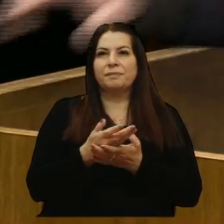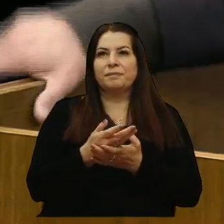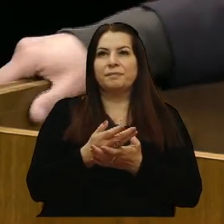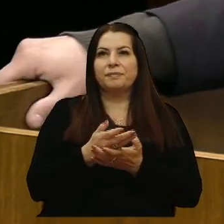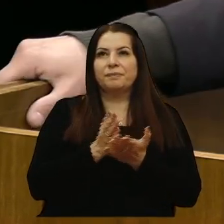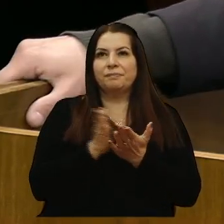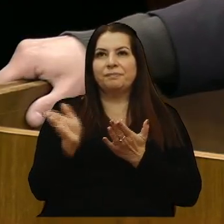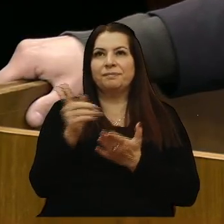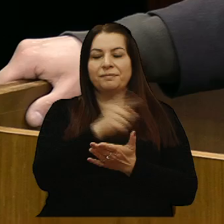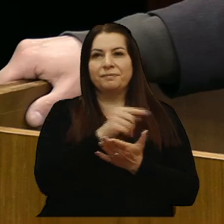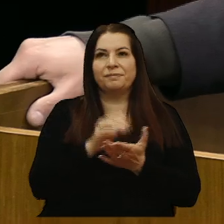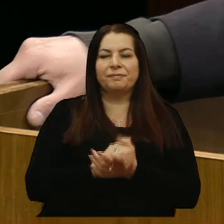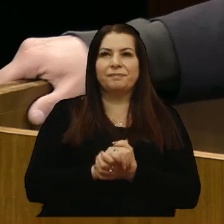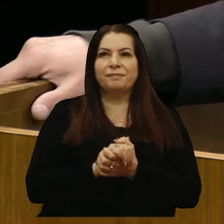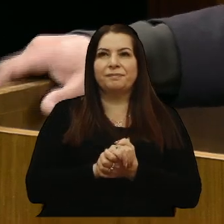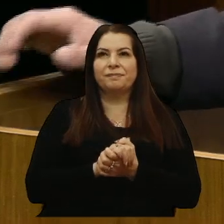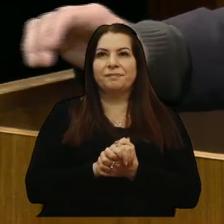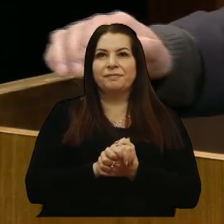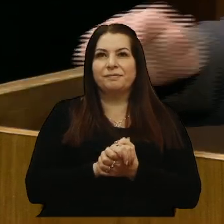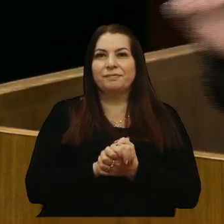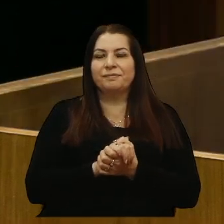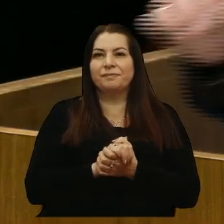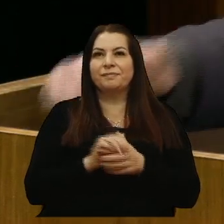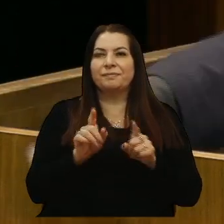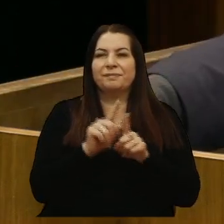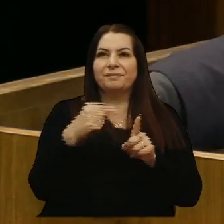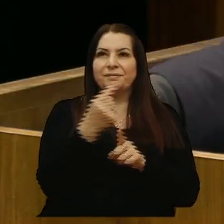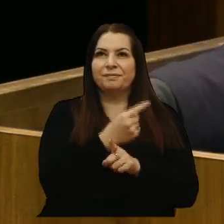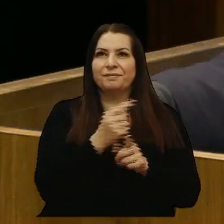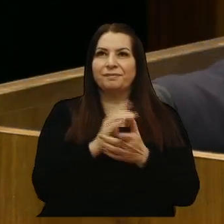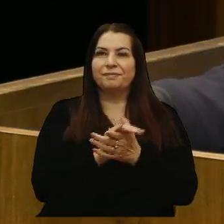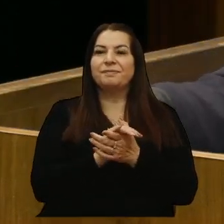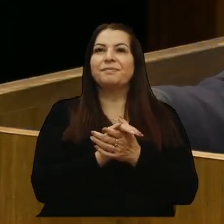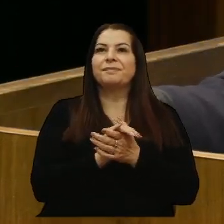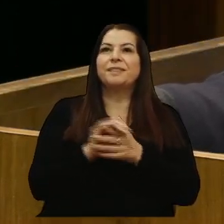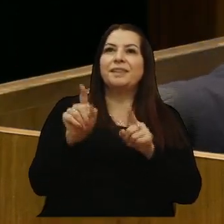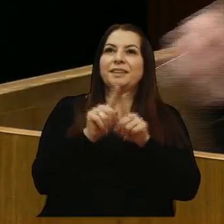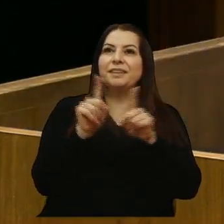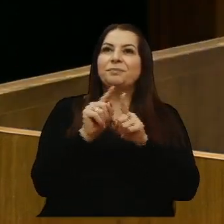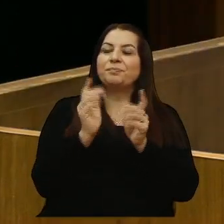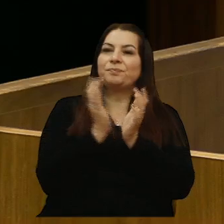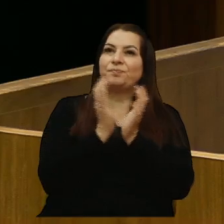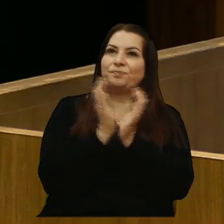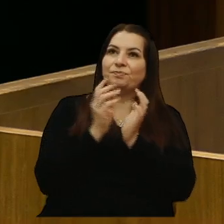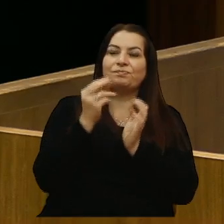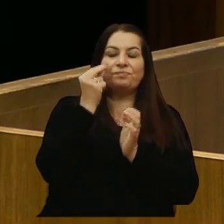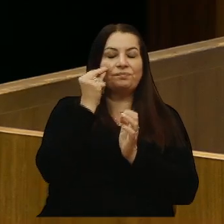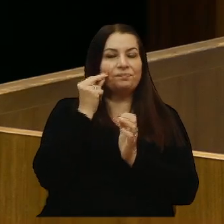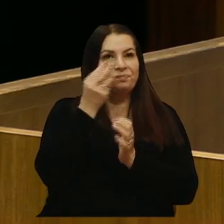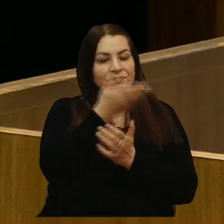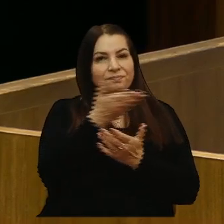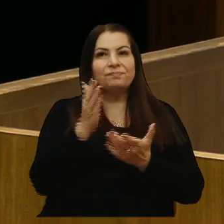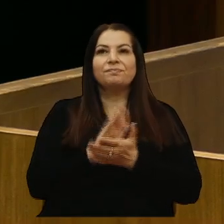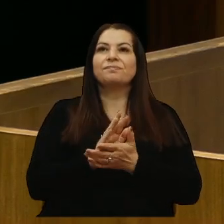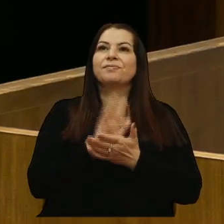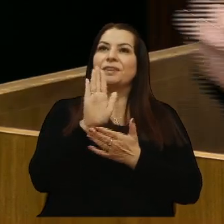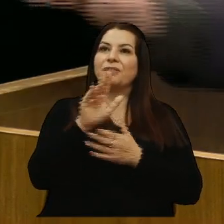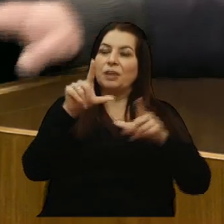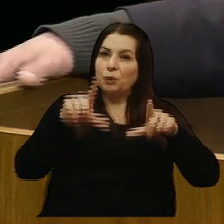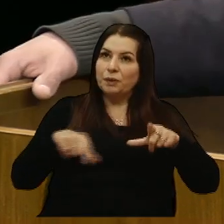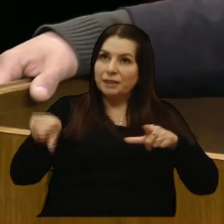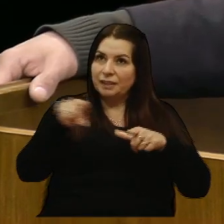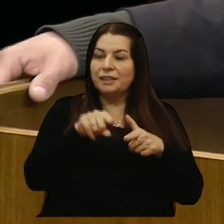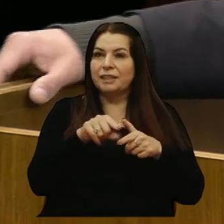aí. Então, aproveitando as considerações do meu colega vereador Libardi, fica